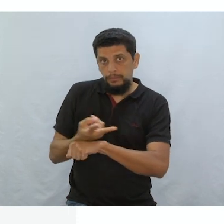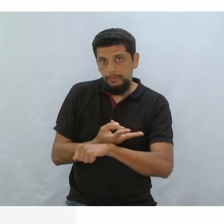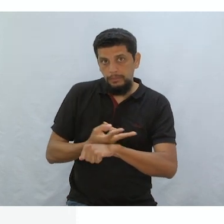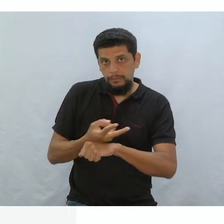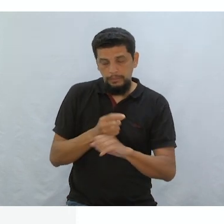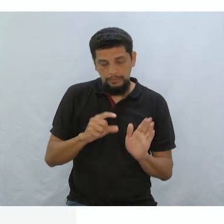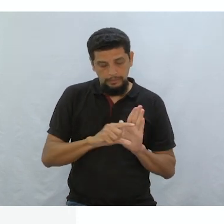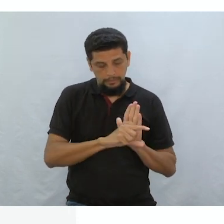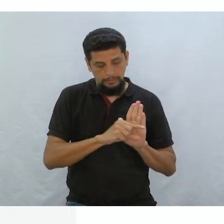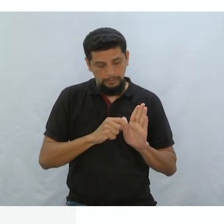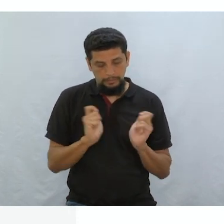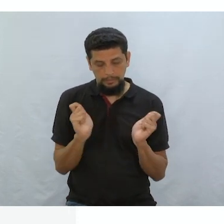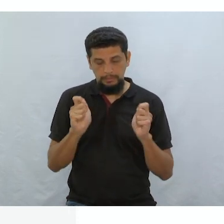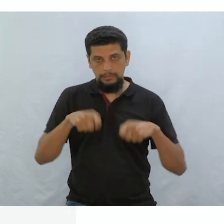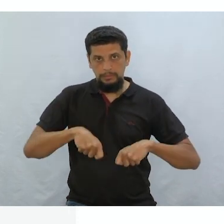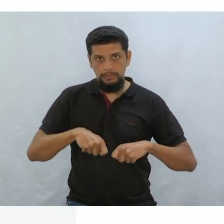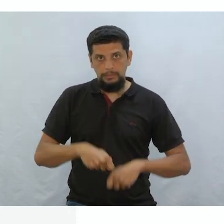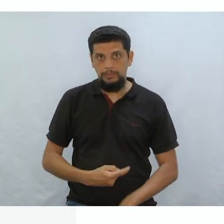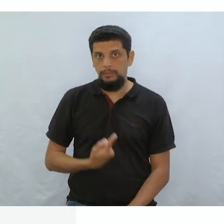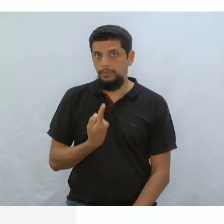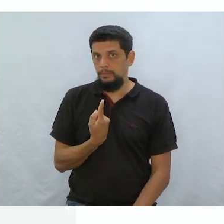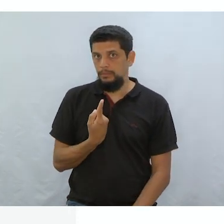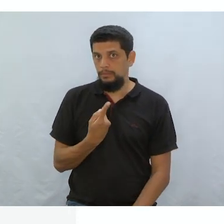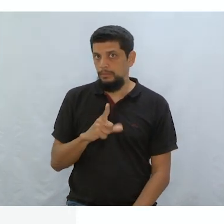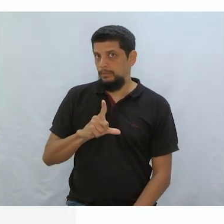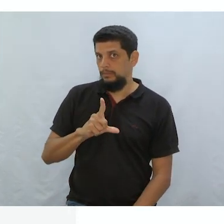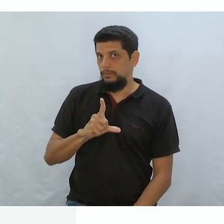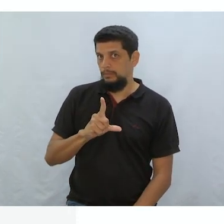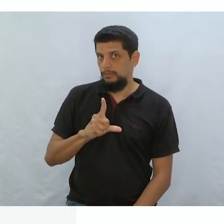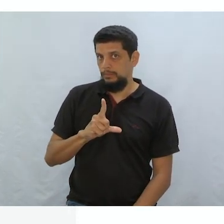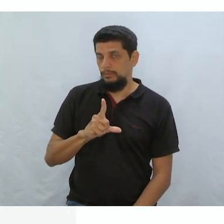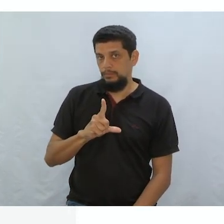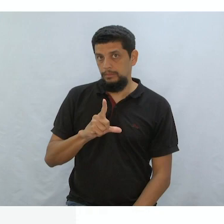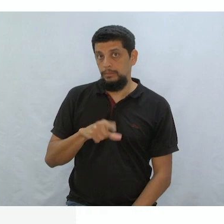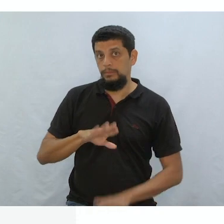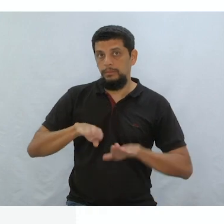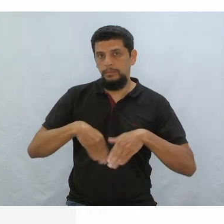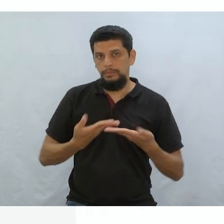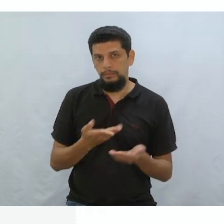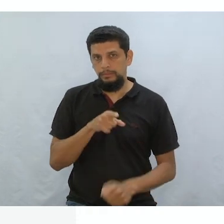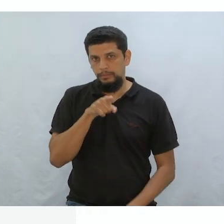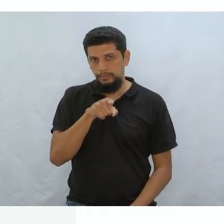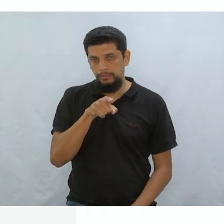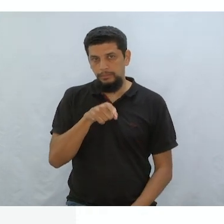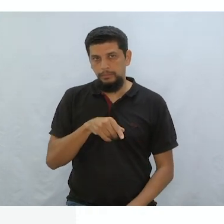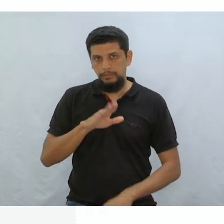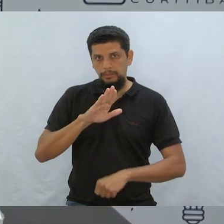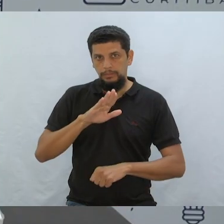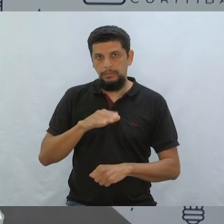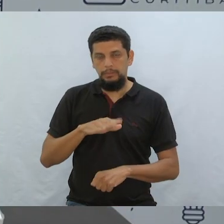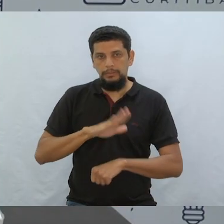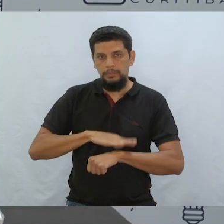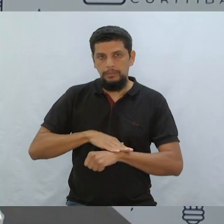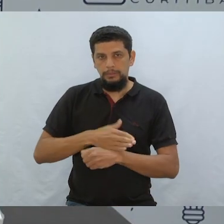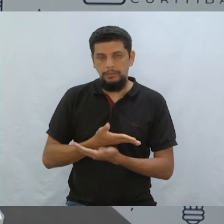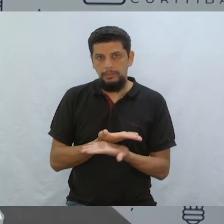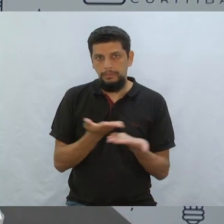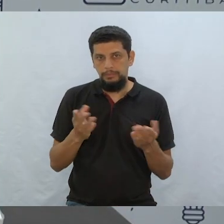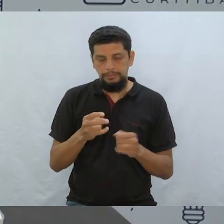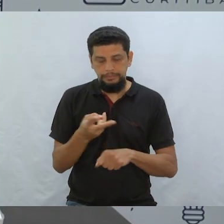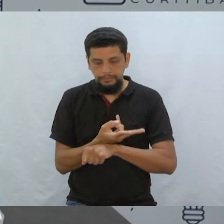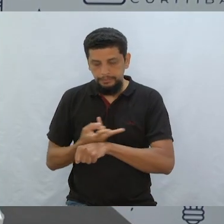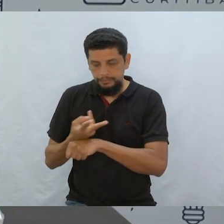uma embalagem com capacidade de 1 litro. Então, agora eu vou dar um tempo para